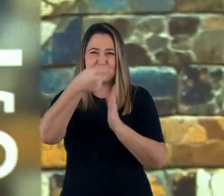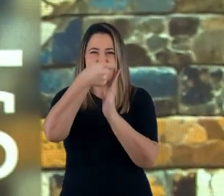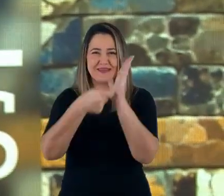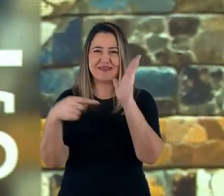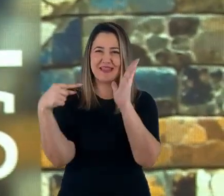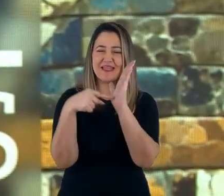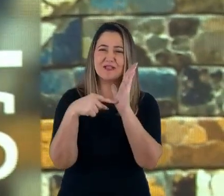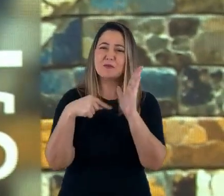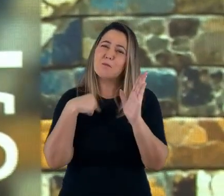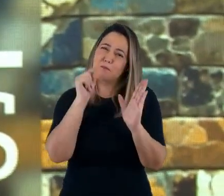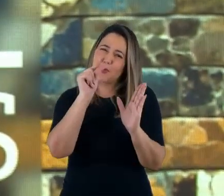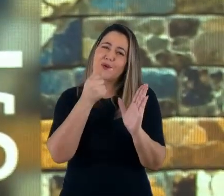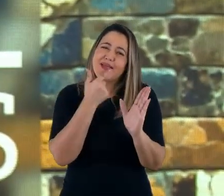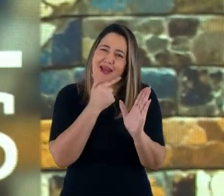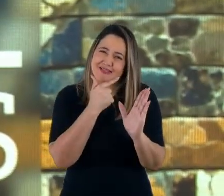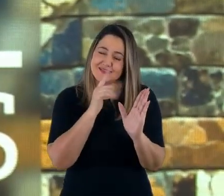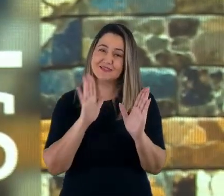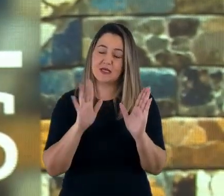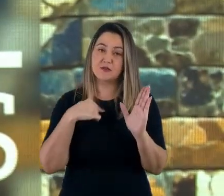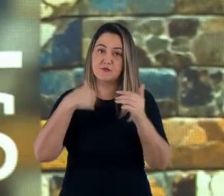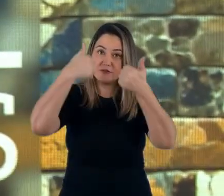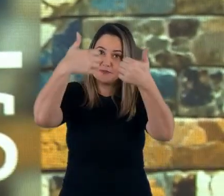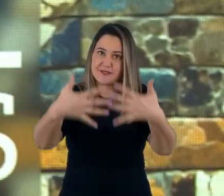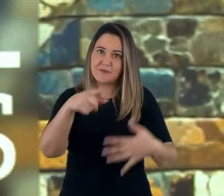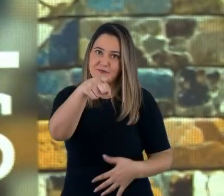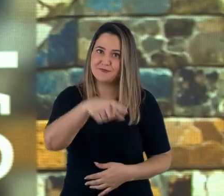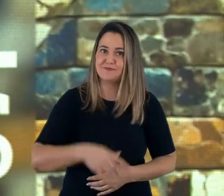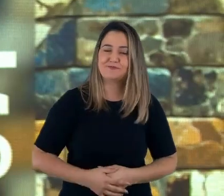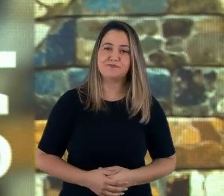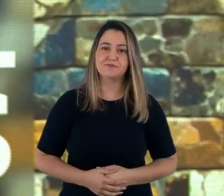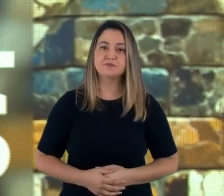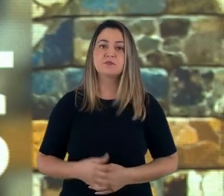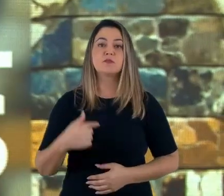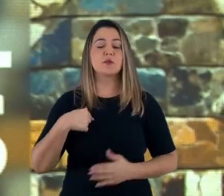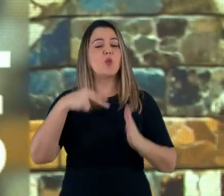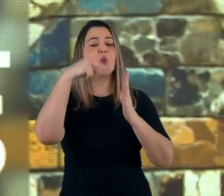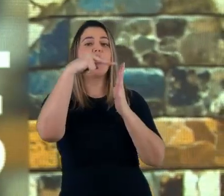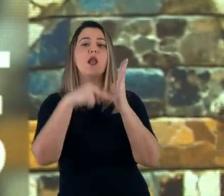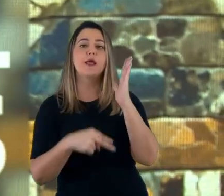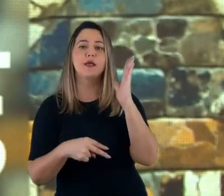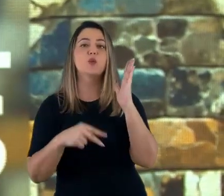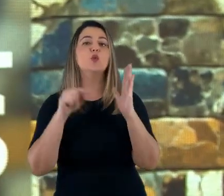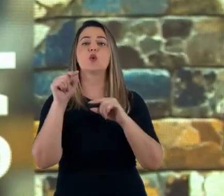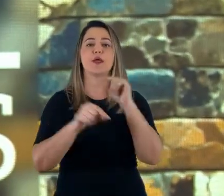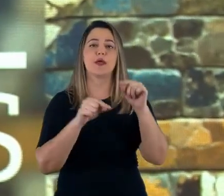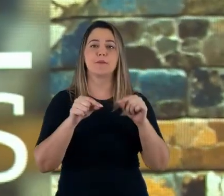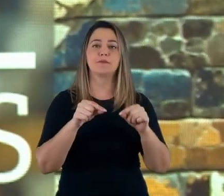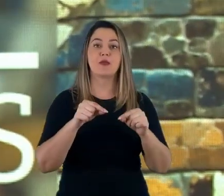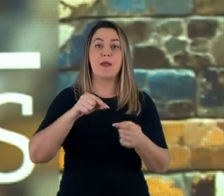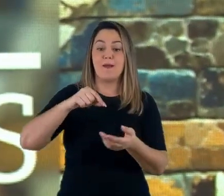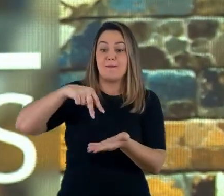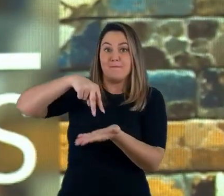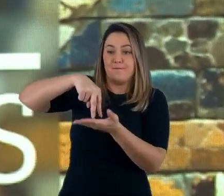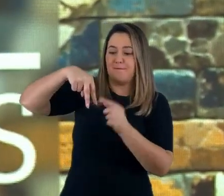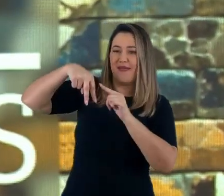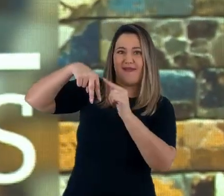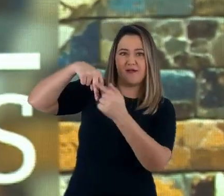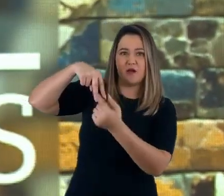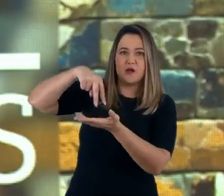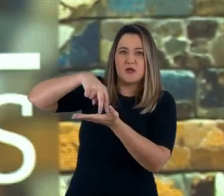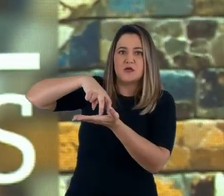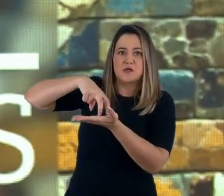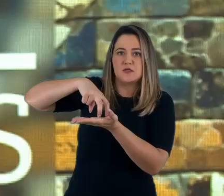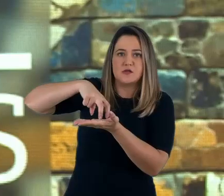por isso que eu estou rindo, que eu quero mostrar para você. Onde eu li aqui na tradução que diz as suas pernas